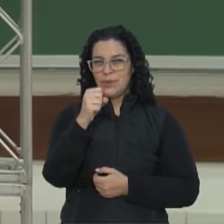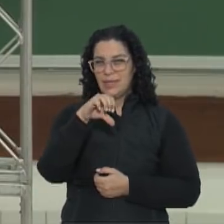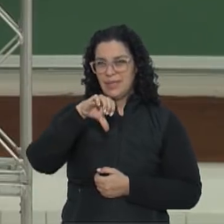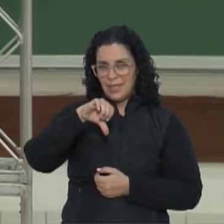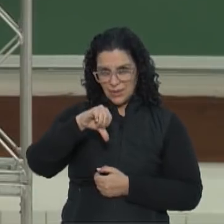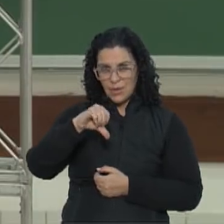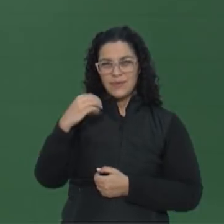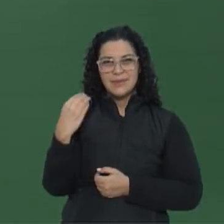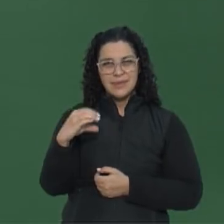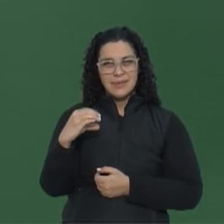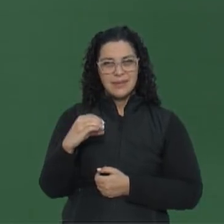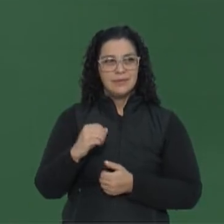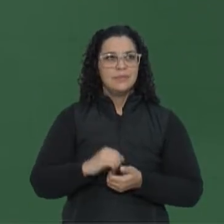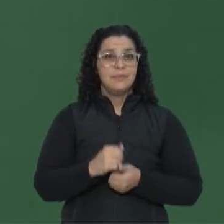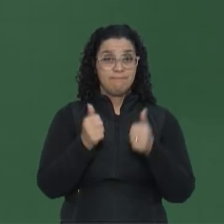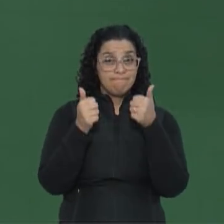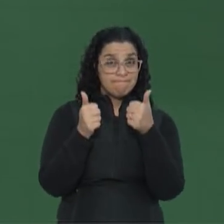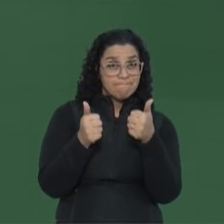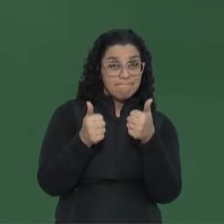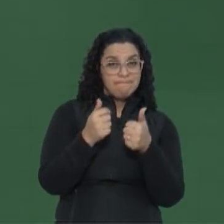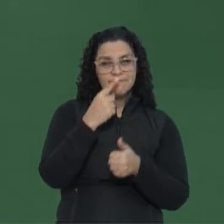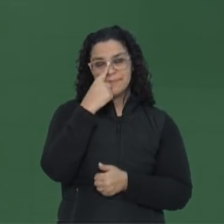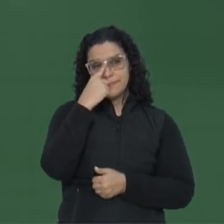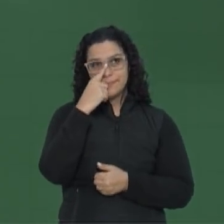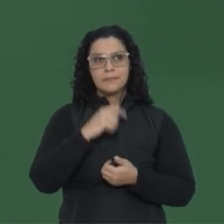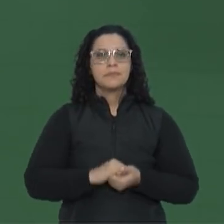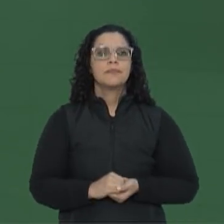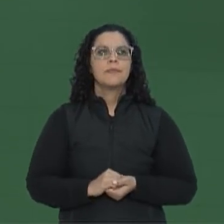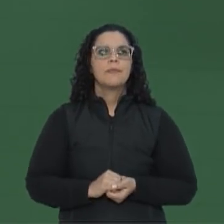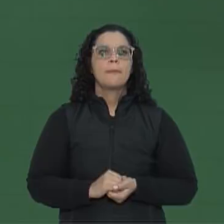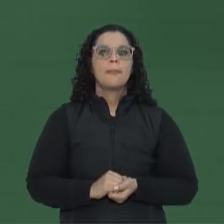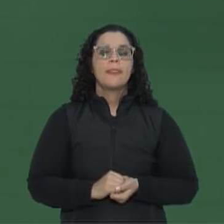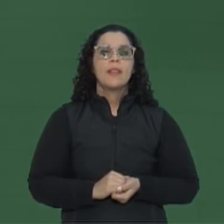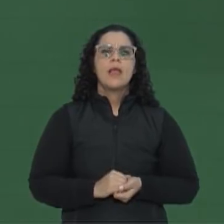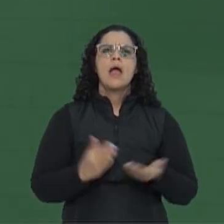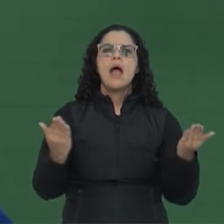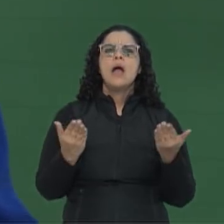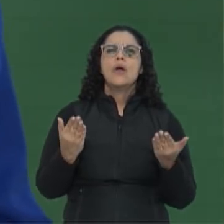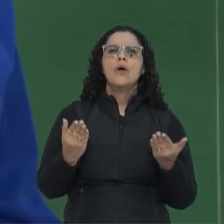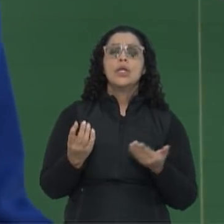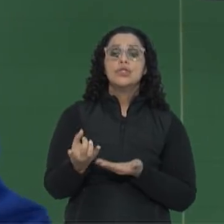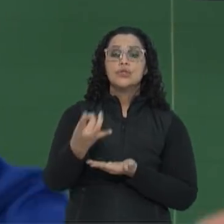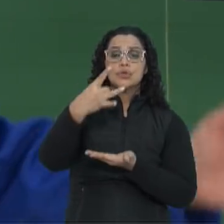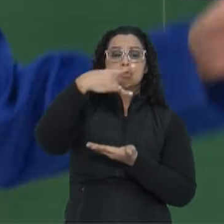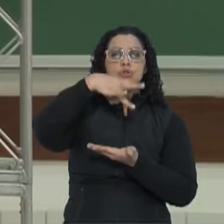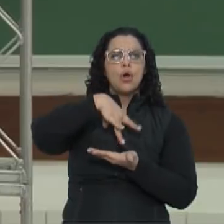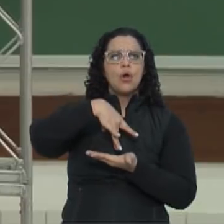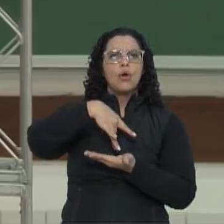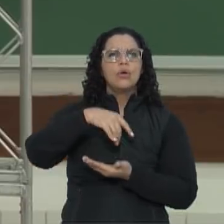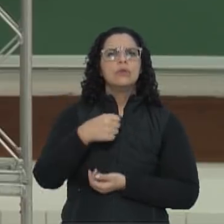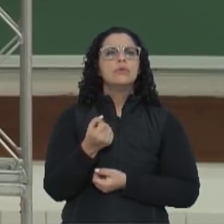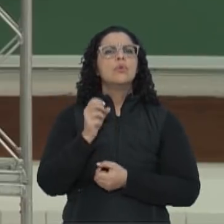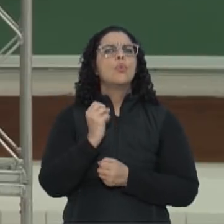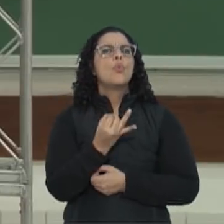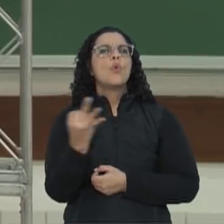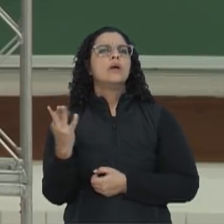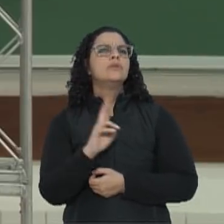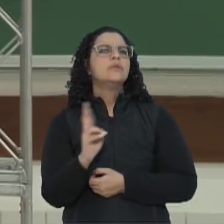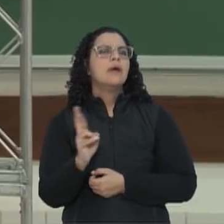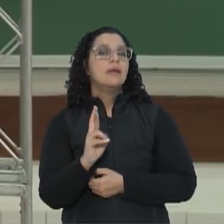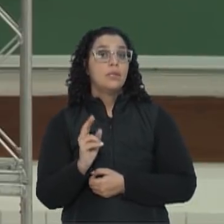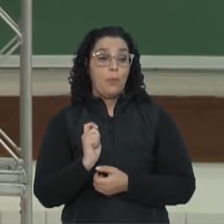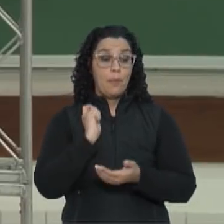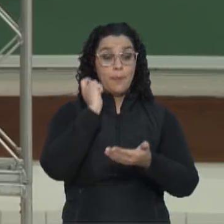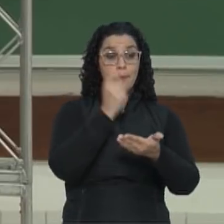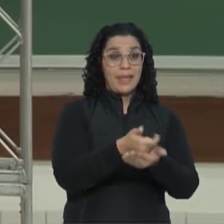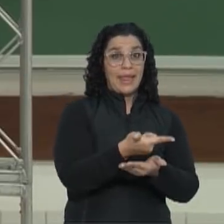89 centésimos. Belezinha? Muito bem. E o troco? O que eu vou fazer com o troco? É